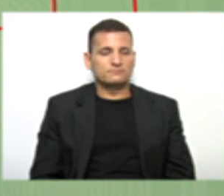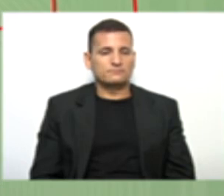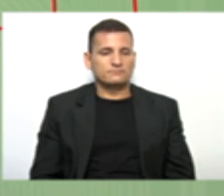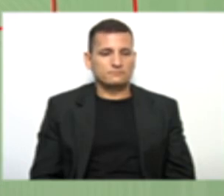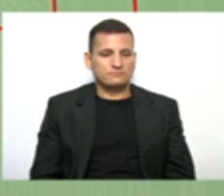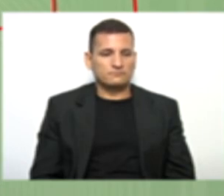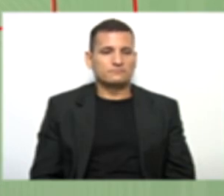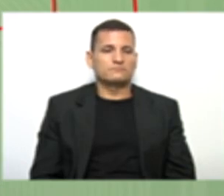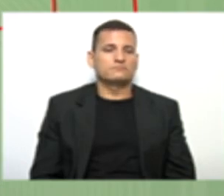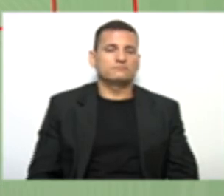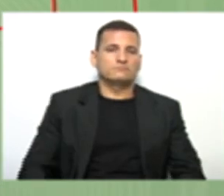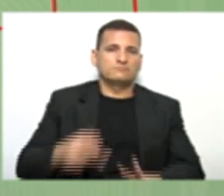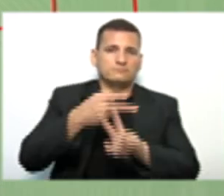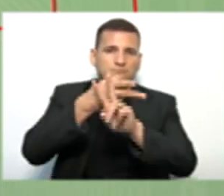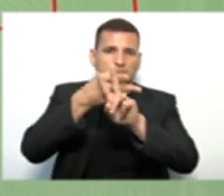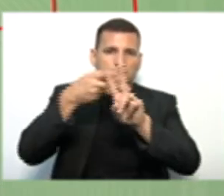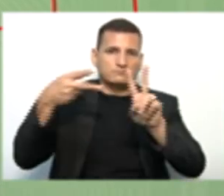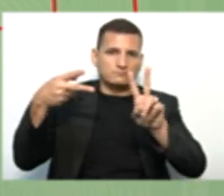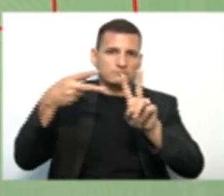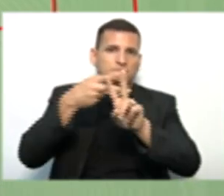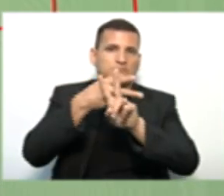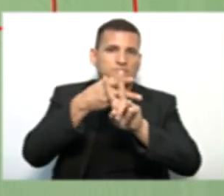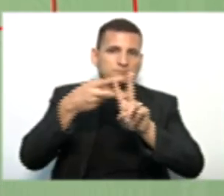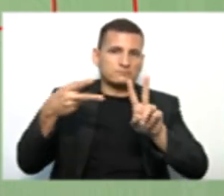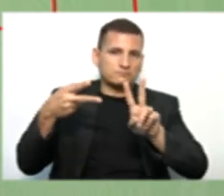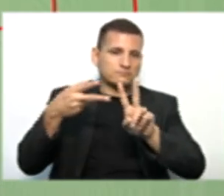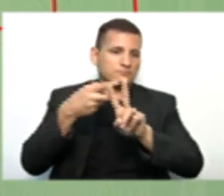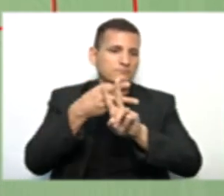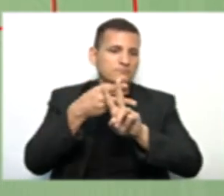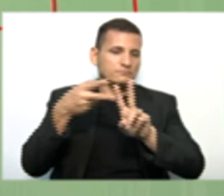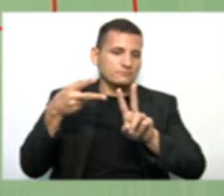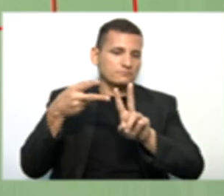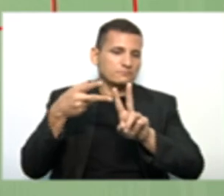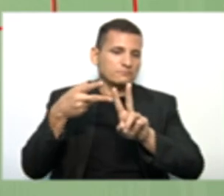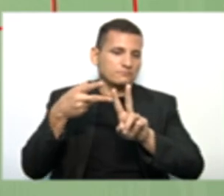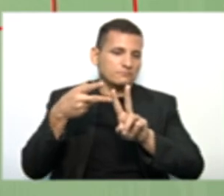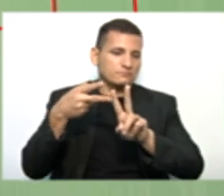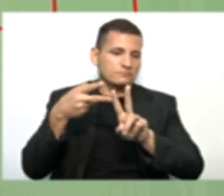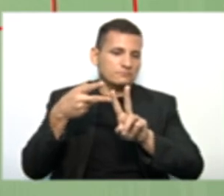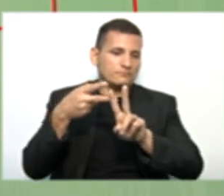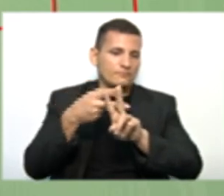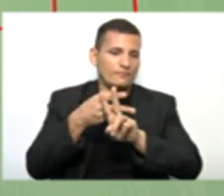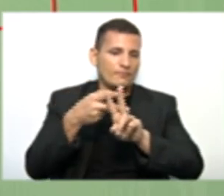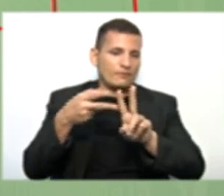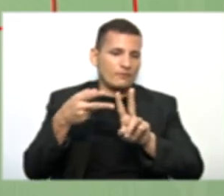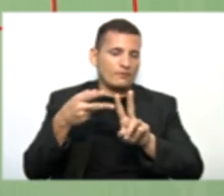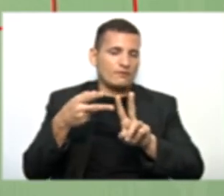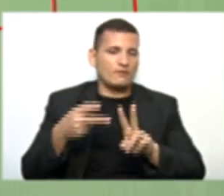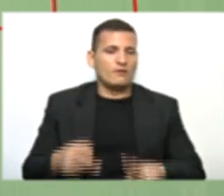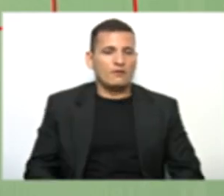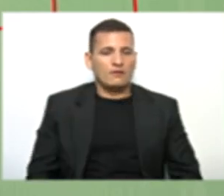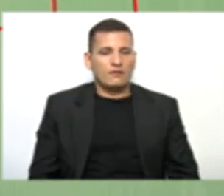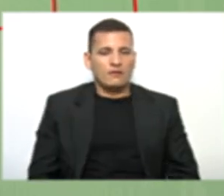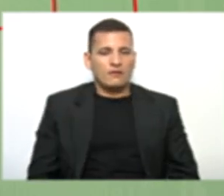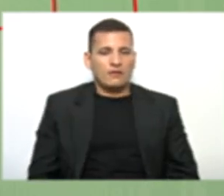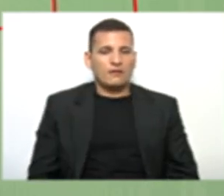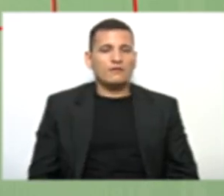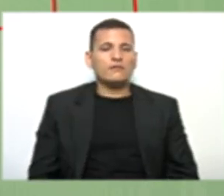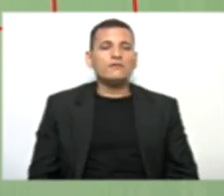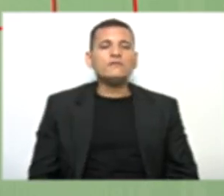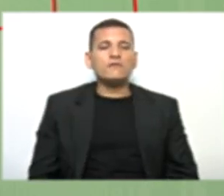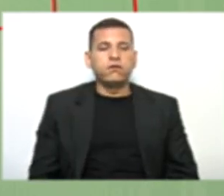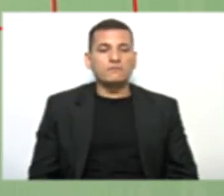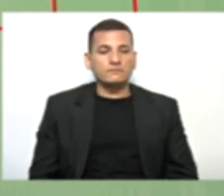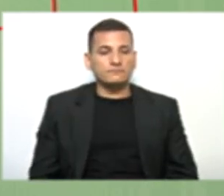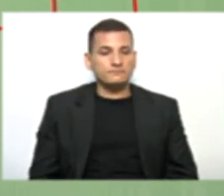Tá vendo? Ou seja, olha só a minha posição, as posições dos meus itens aqui já em forma de jogo da velha. Olha só,